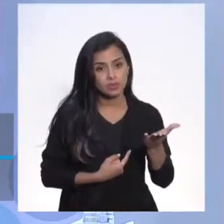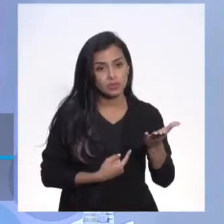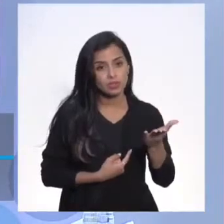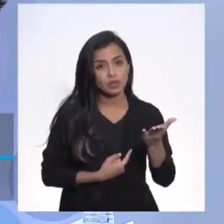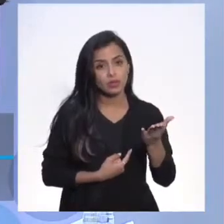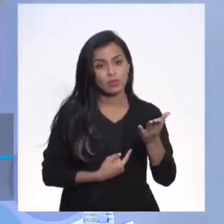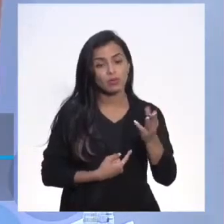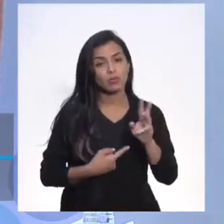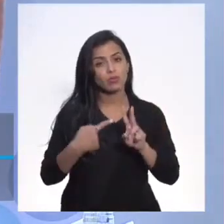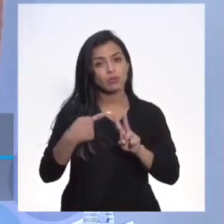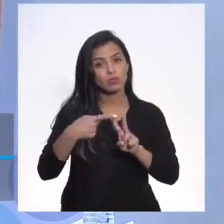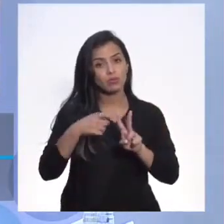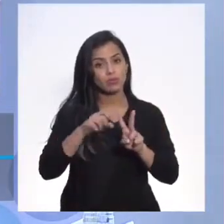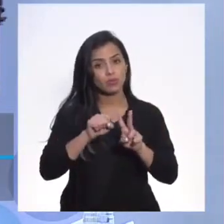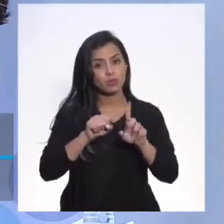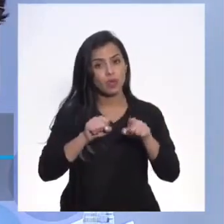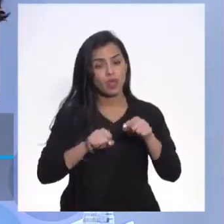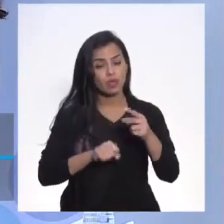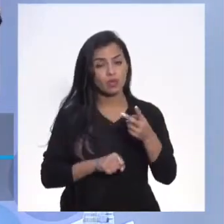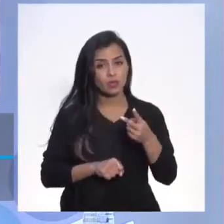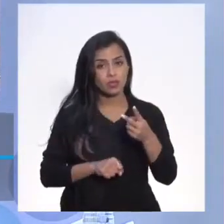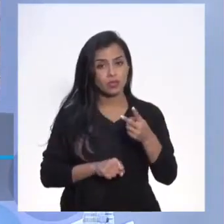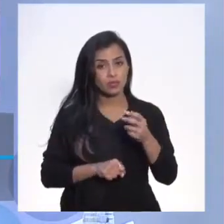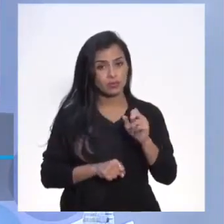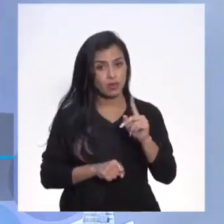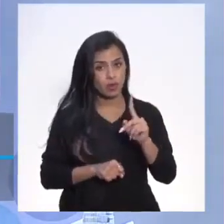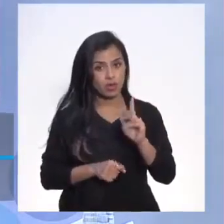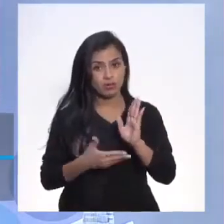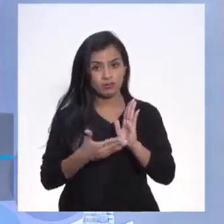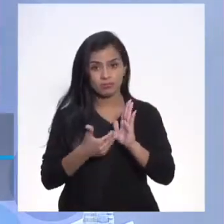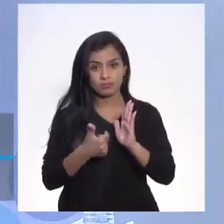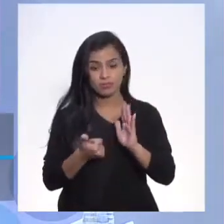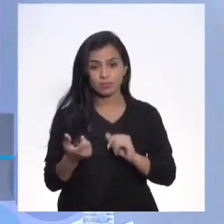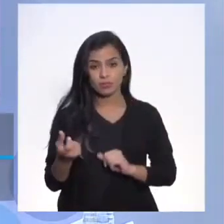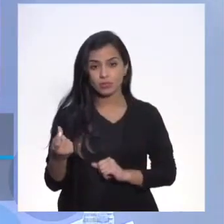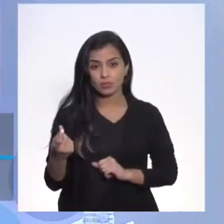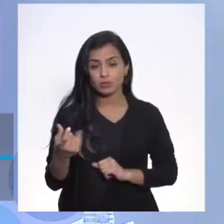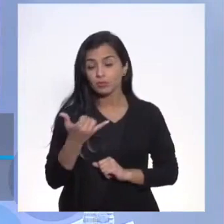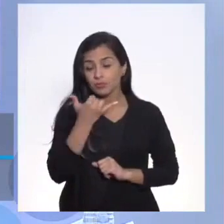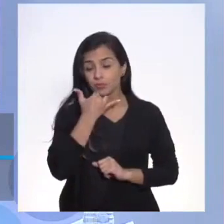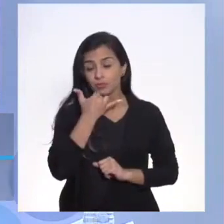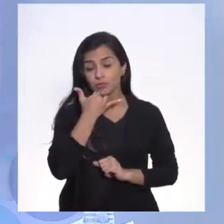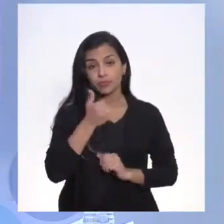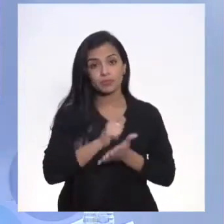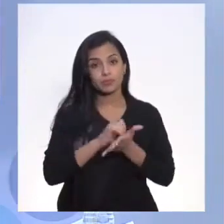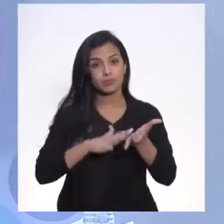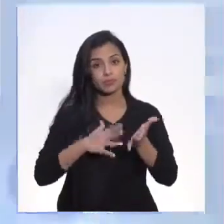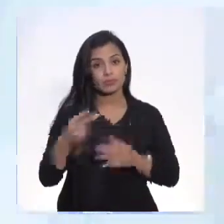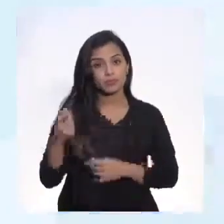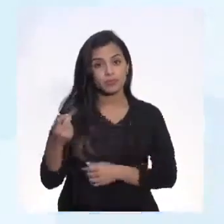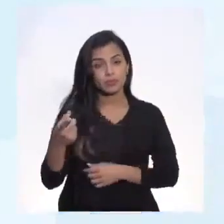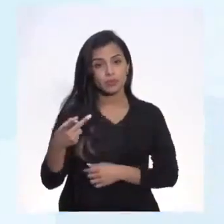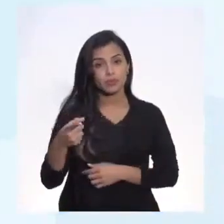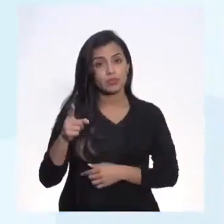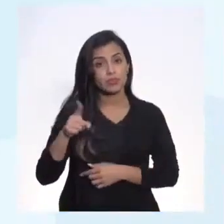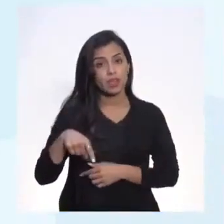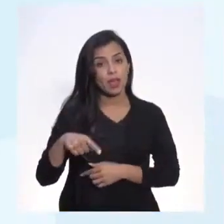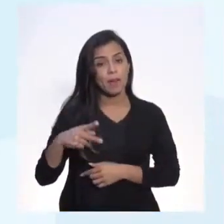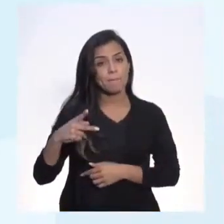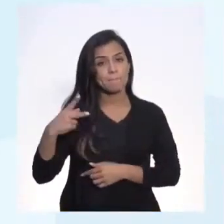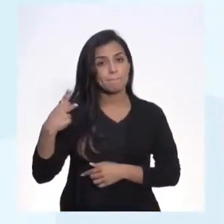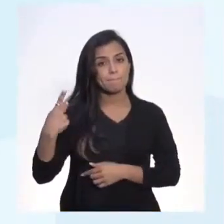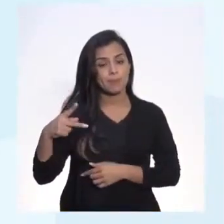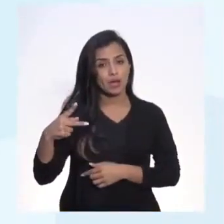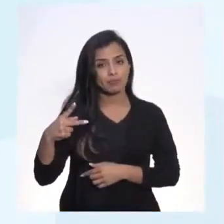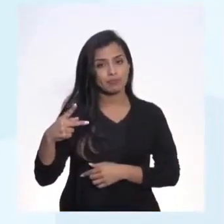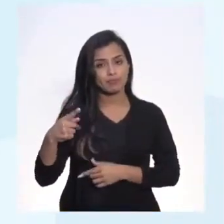de 8 é 2. Vamos para o 12? 12 é par, divido por 2,